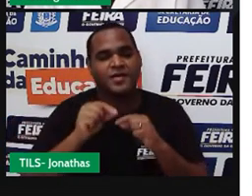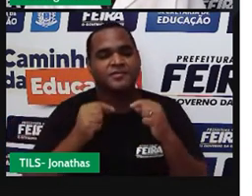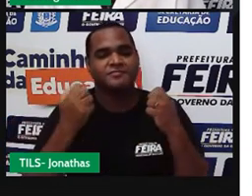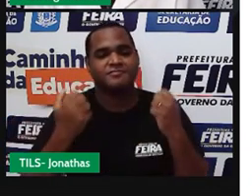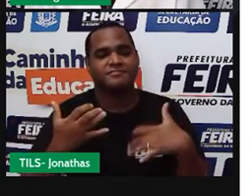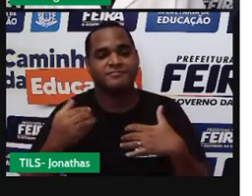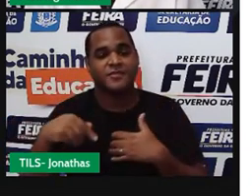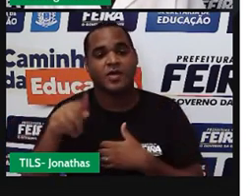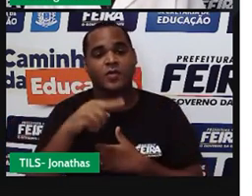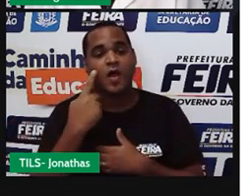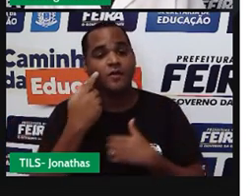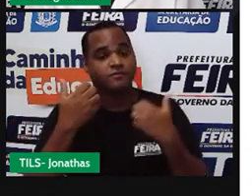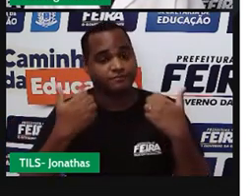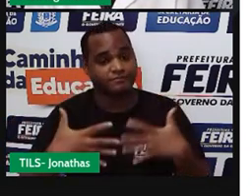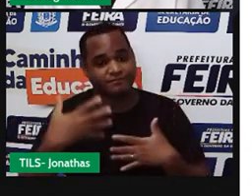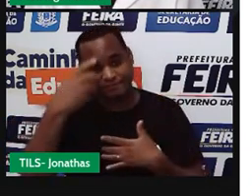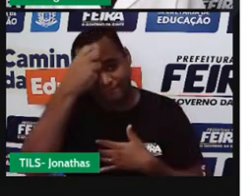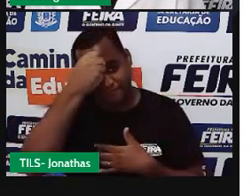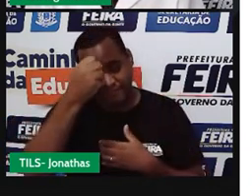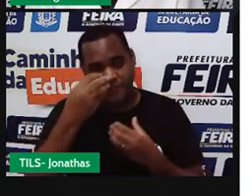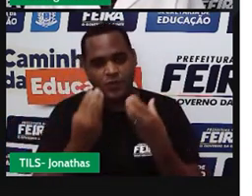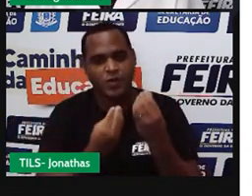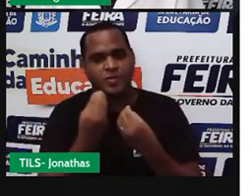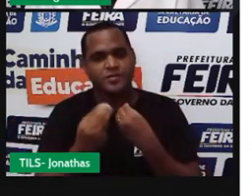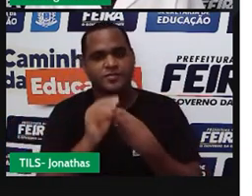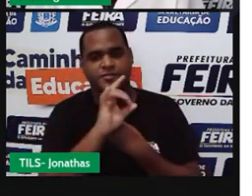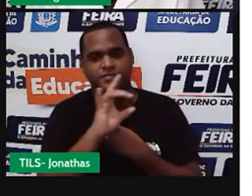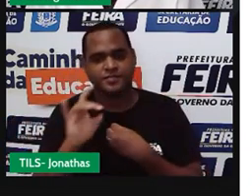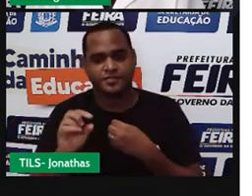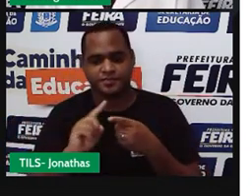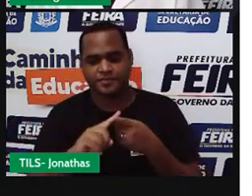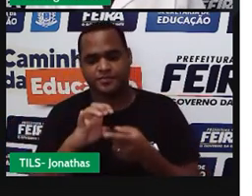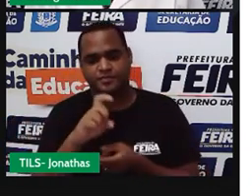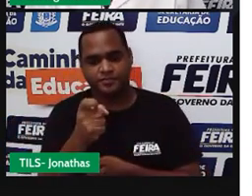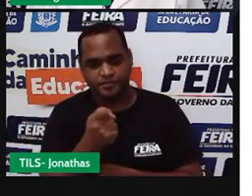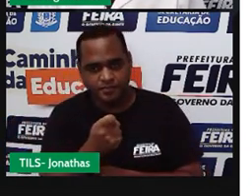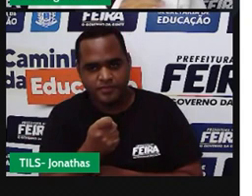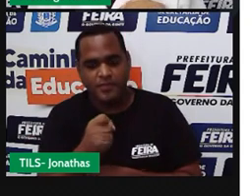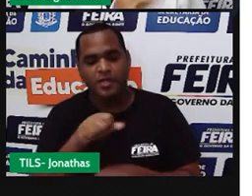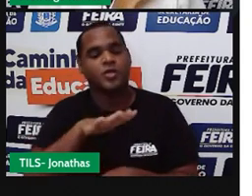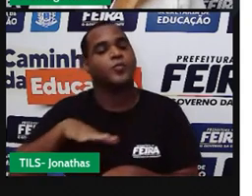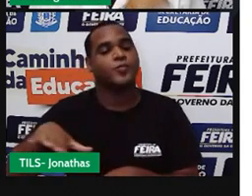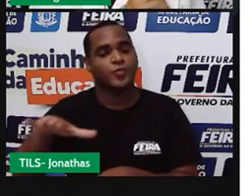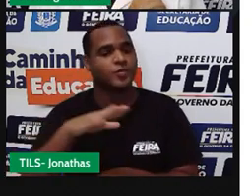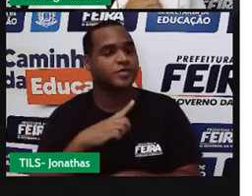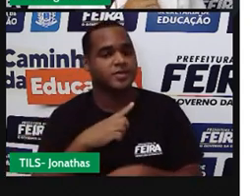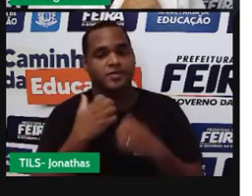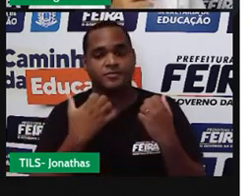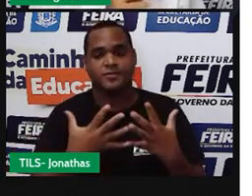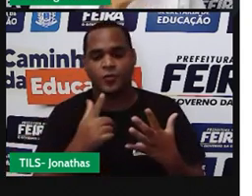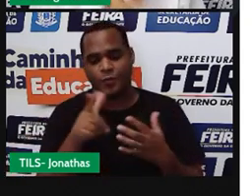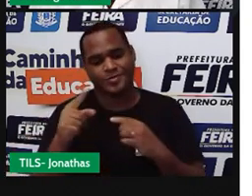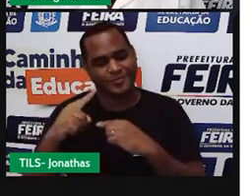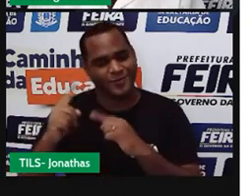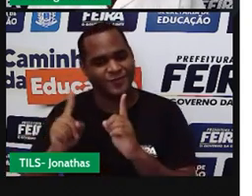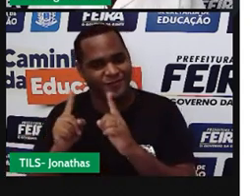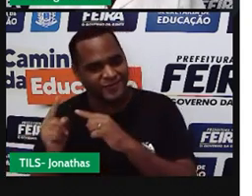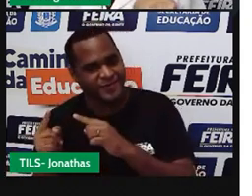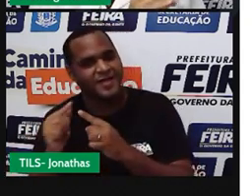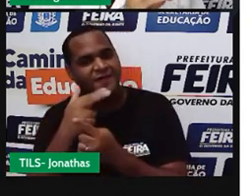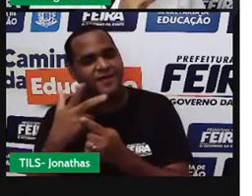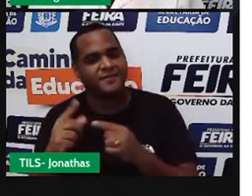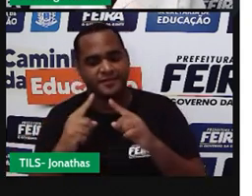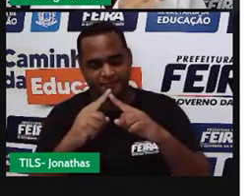a gente vai aprender a estabelecer expressões de cálculo de área para quadriláteros ali tem